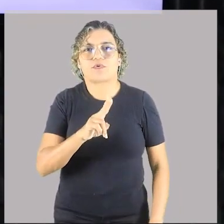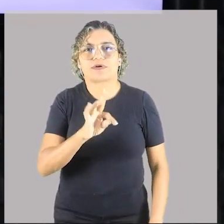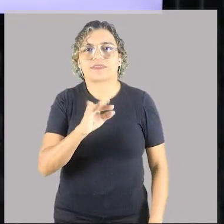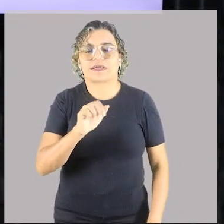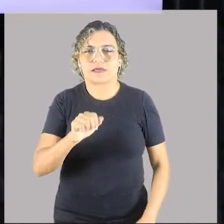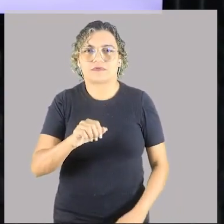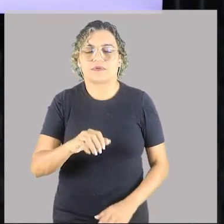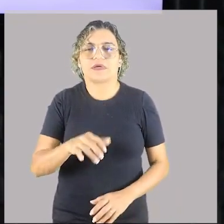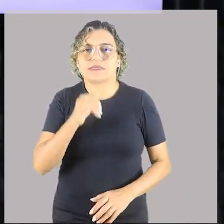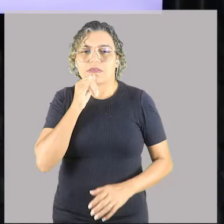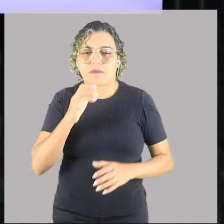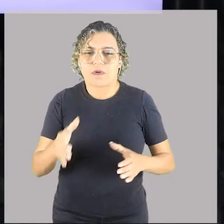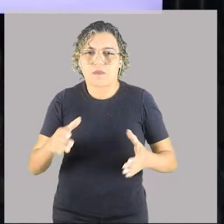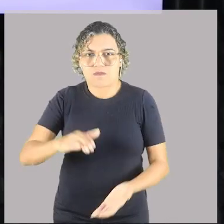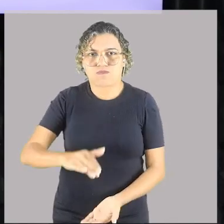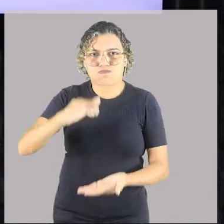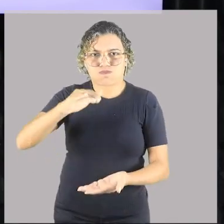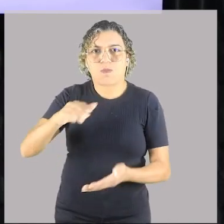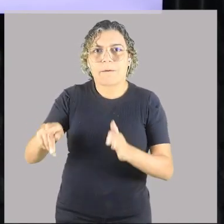gás de cozinha.